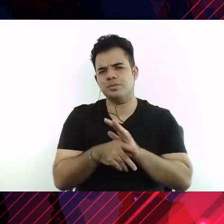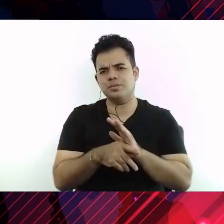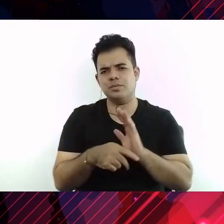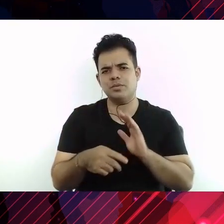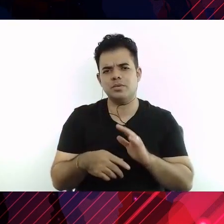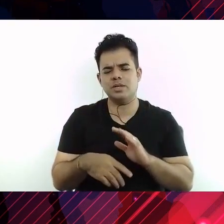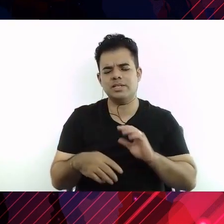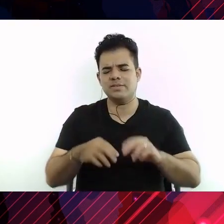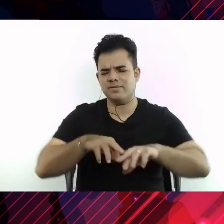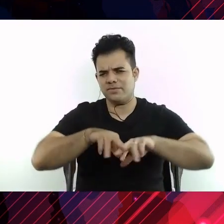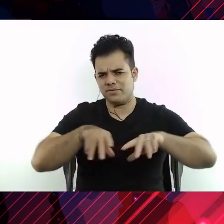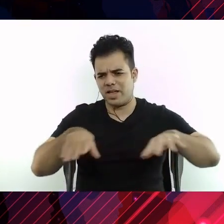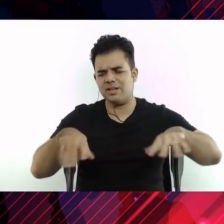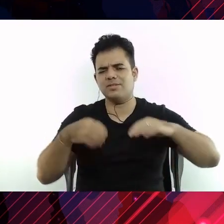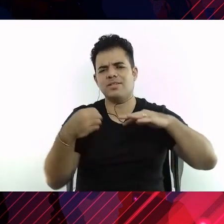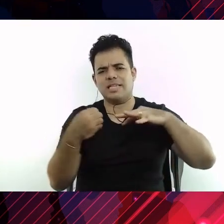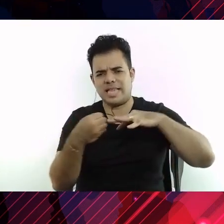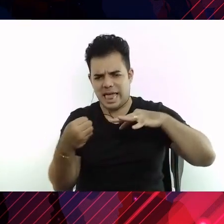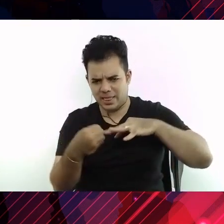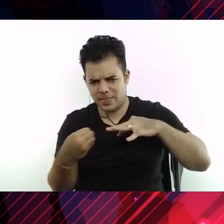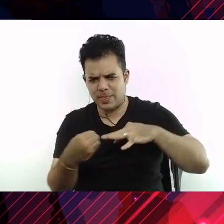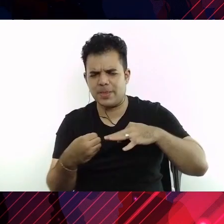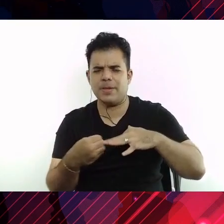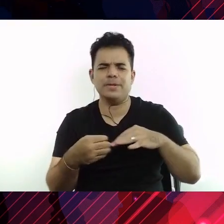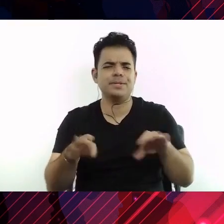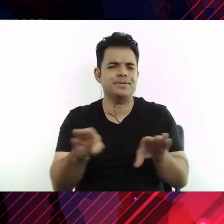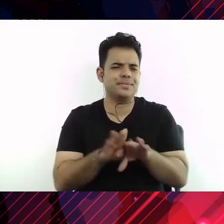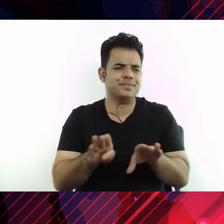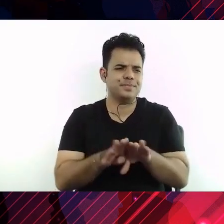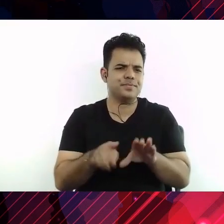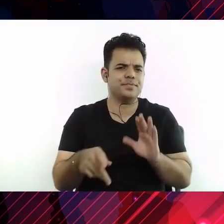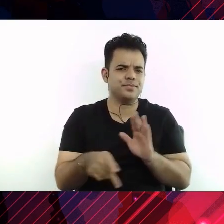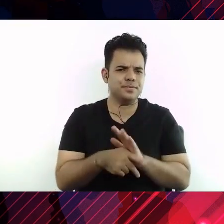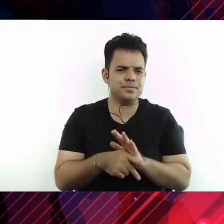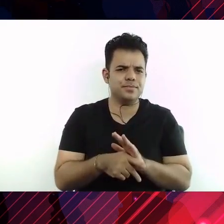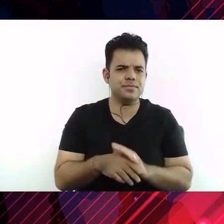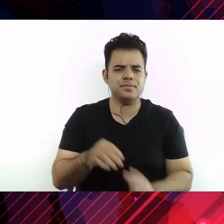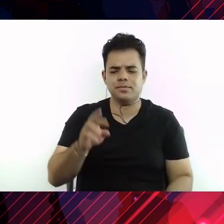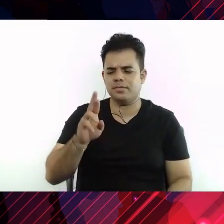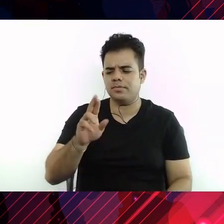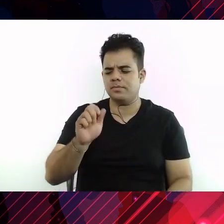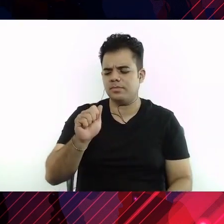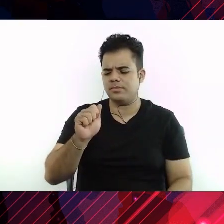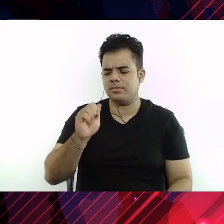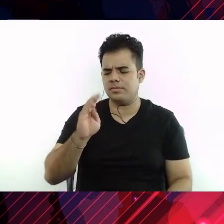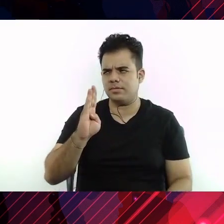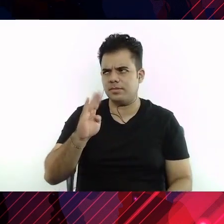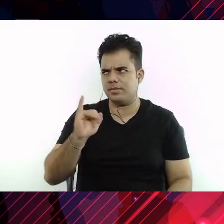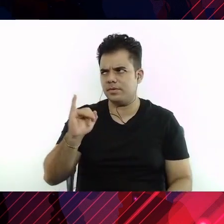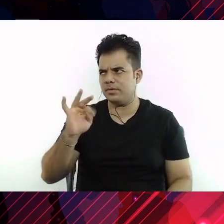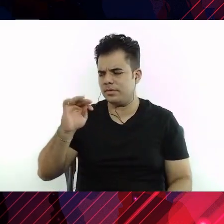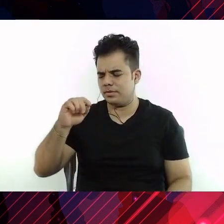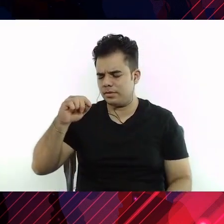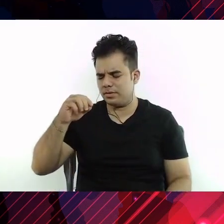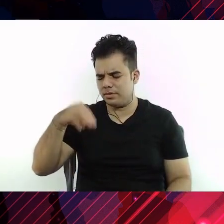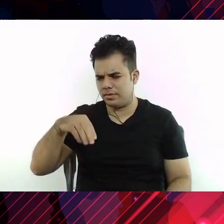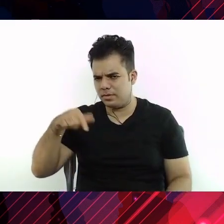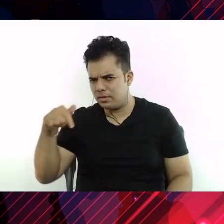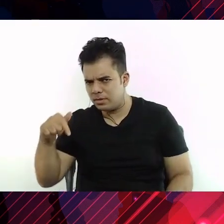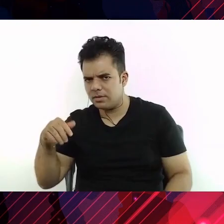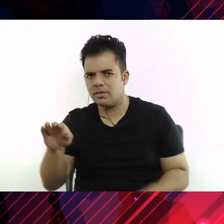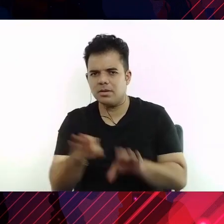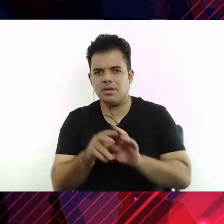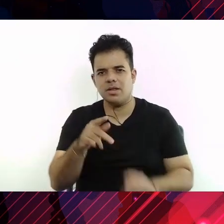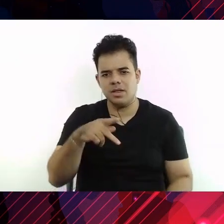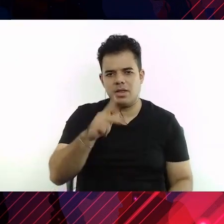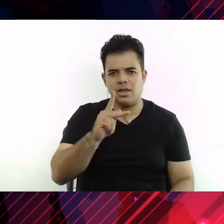dados e entre o RabbitMQ e o Kafka. Onde você vê assim, qual a grande vantagem entre